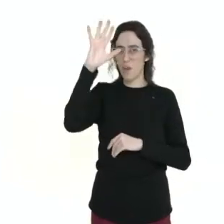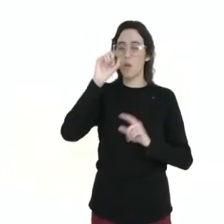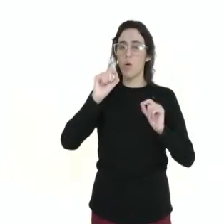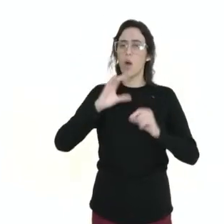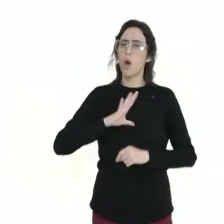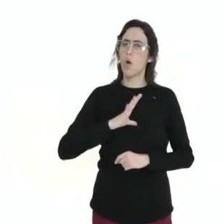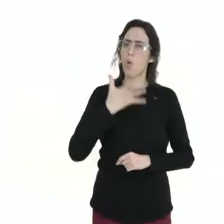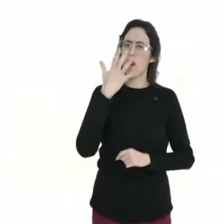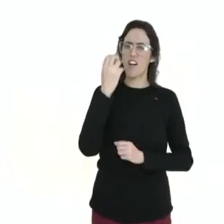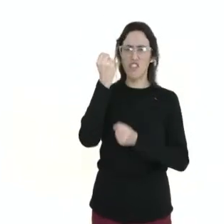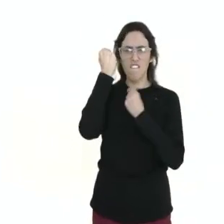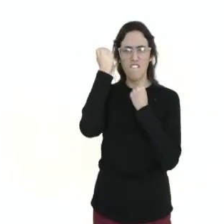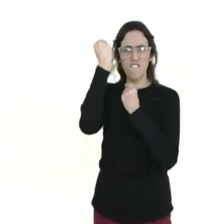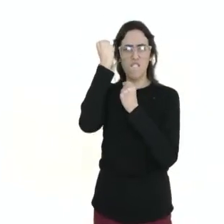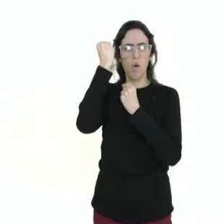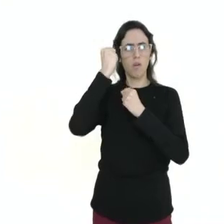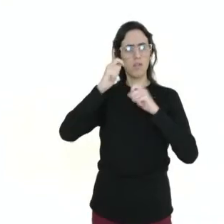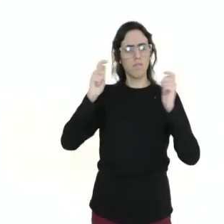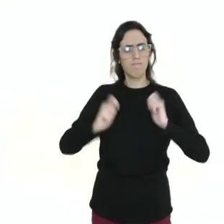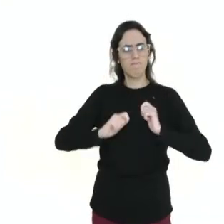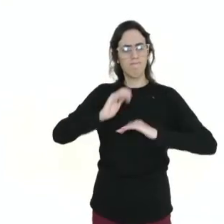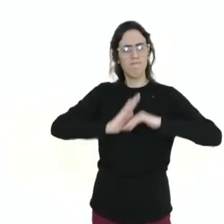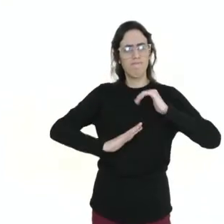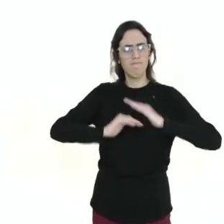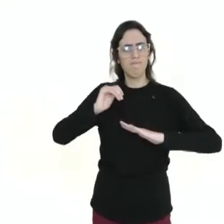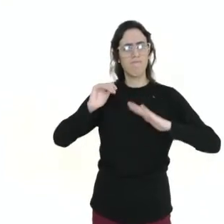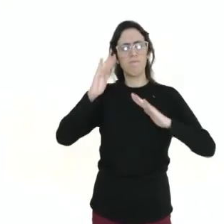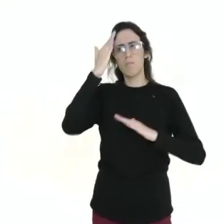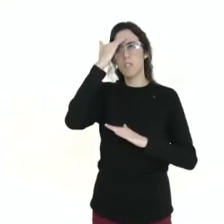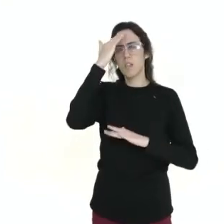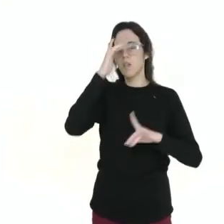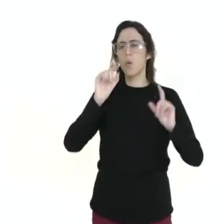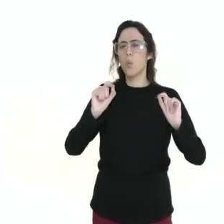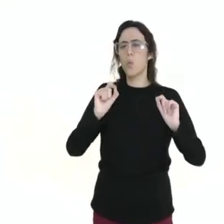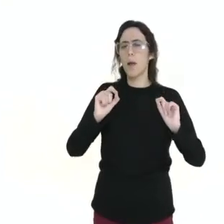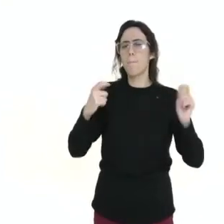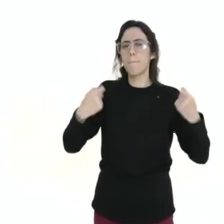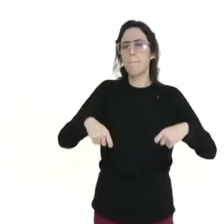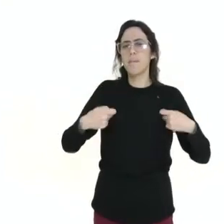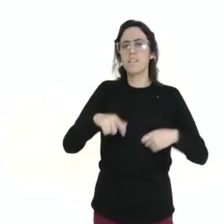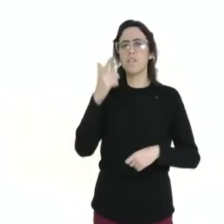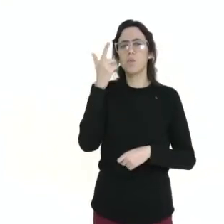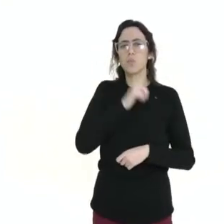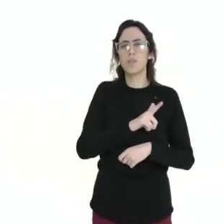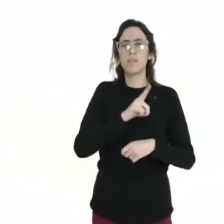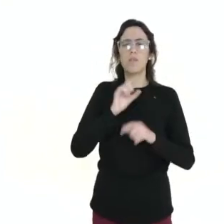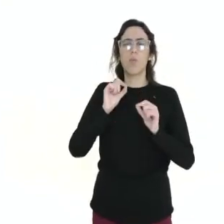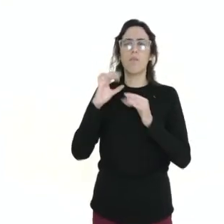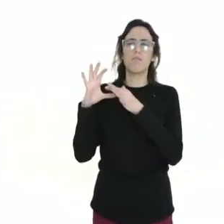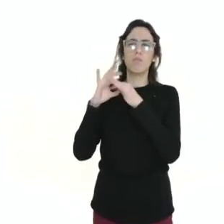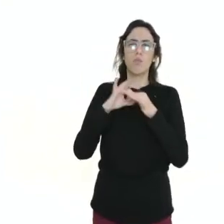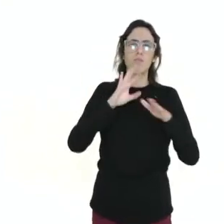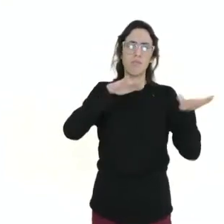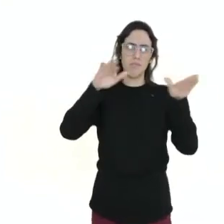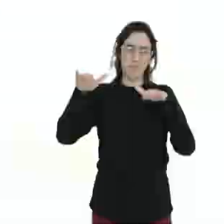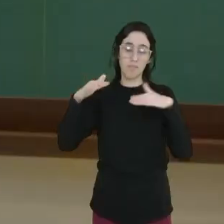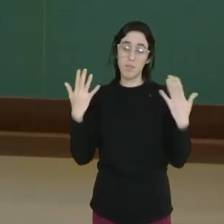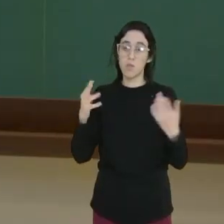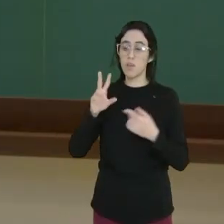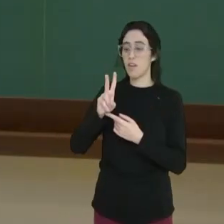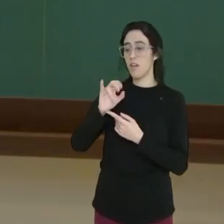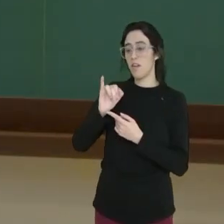força e a capacidade de entender o que é necessário fazer em cada contexto. Então, virtude seria